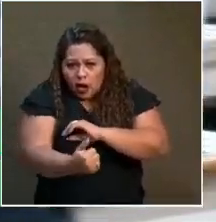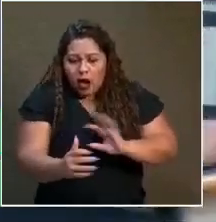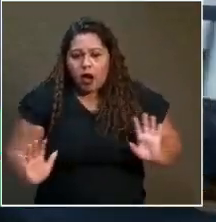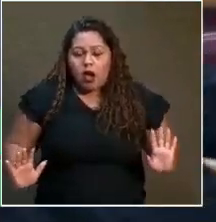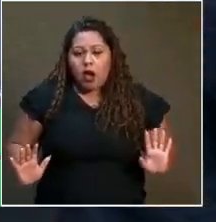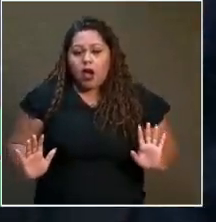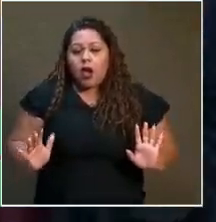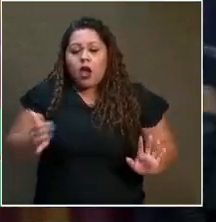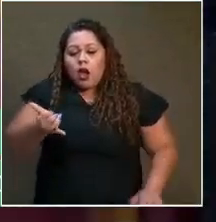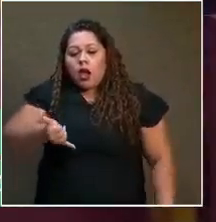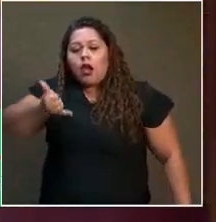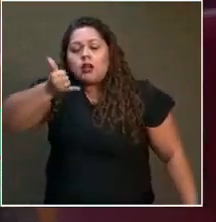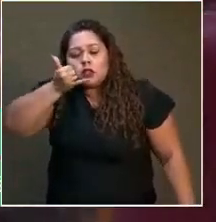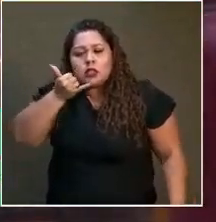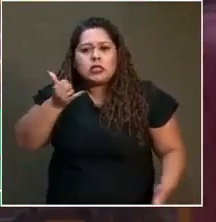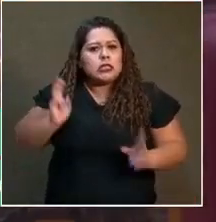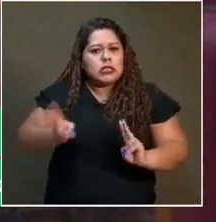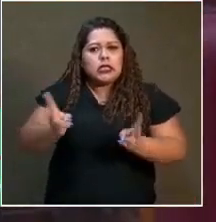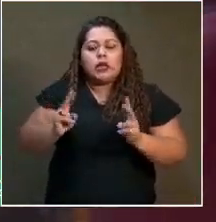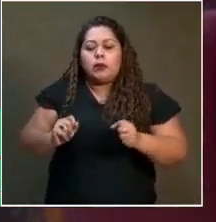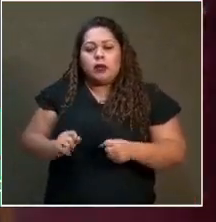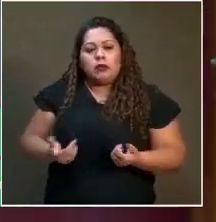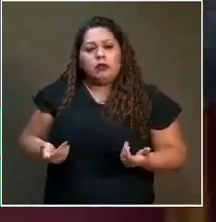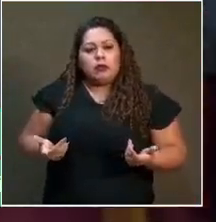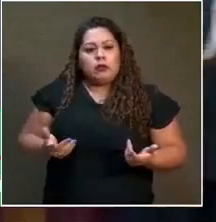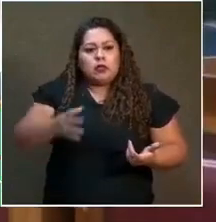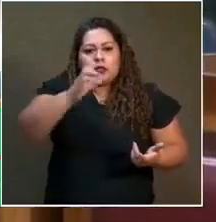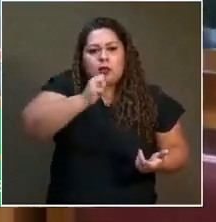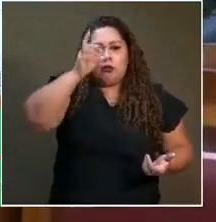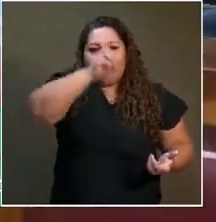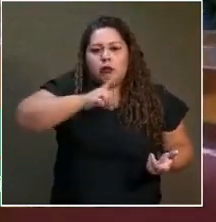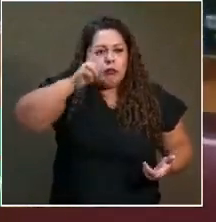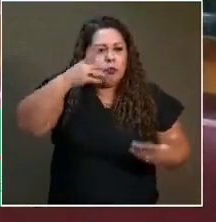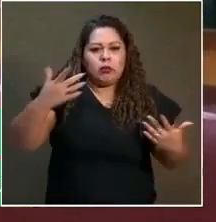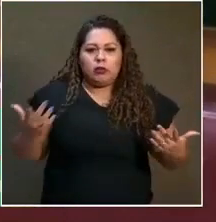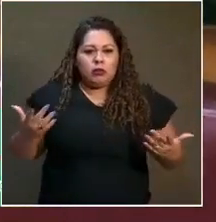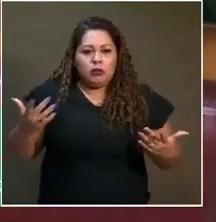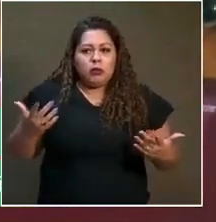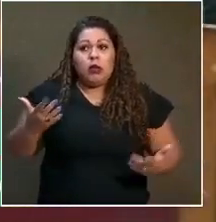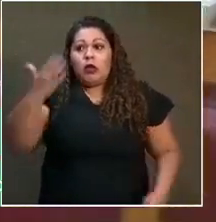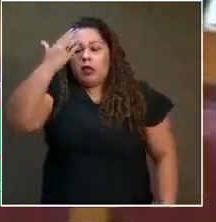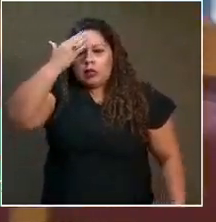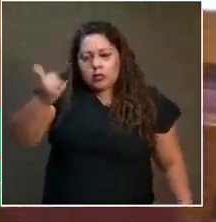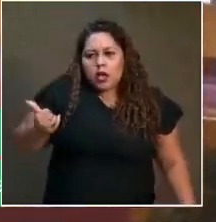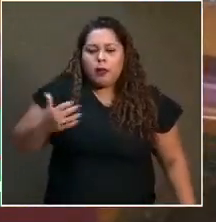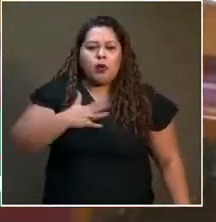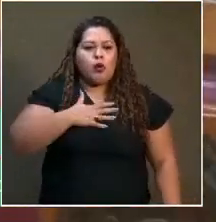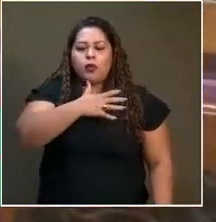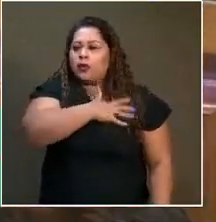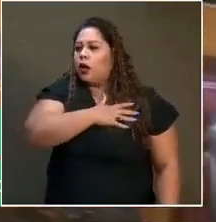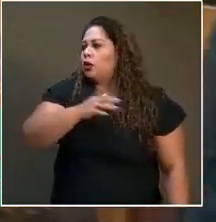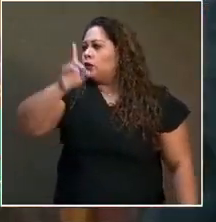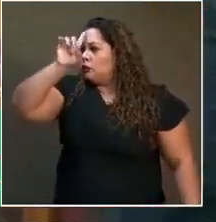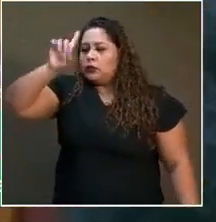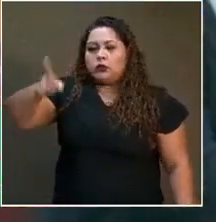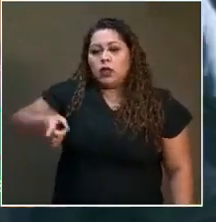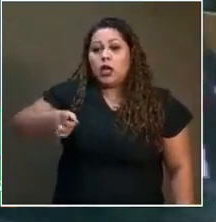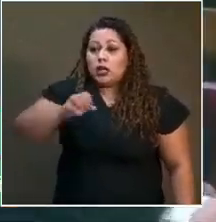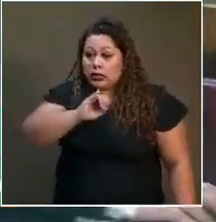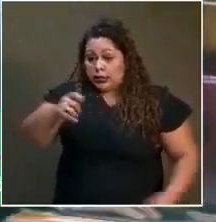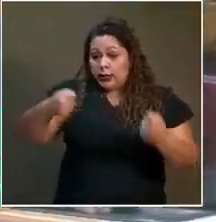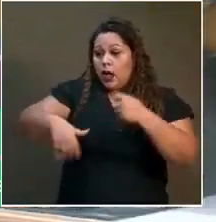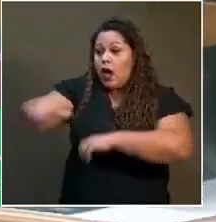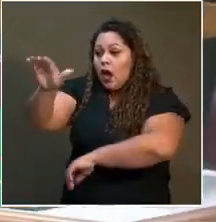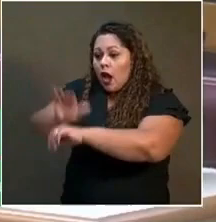com o celular e não ter final de semana. Ele sabe que o comandante dele, missão dada, missão cumprida, a hora que o comandante precisar, ele